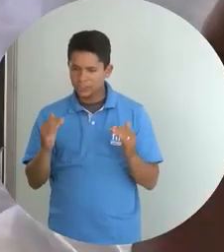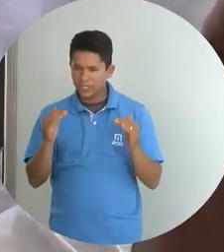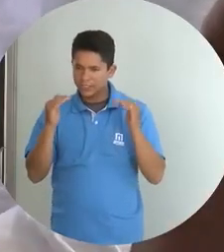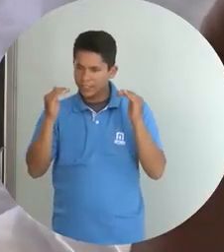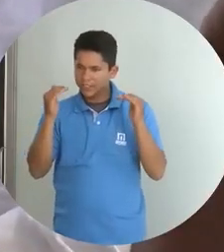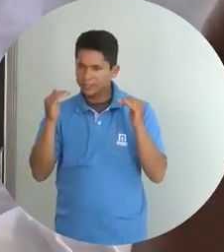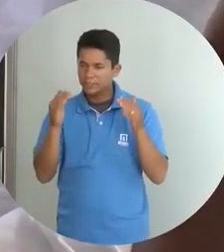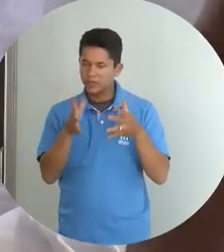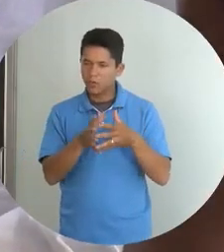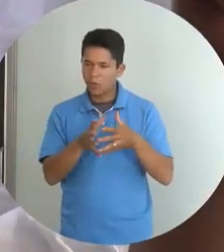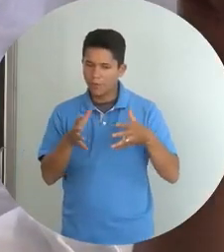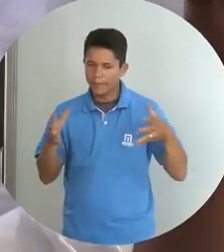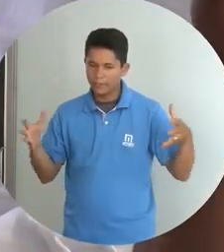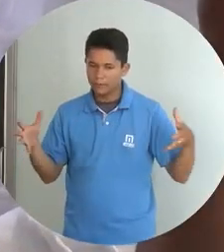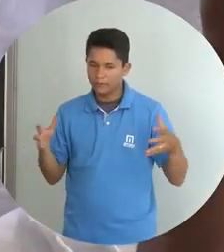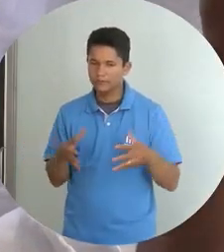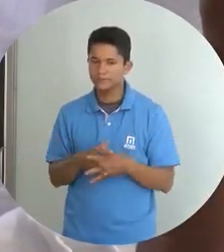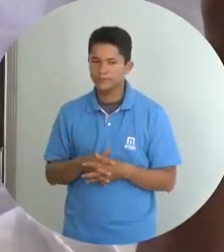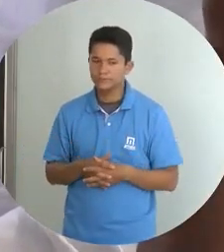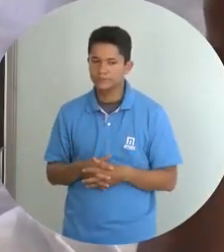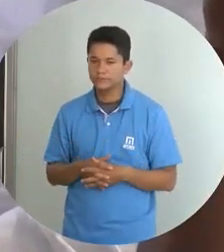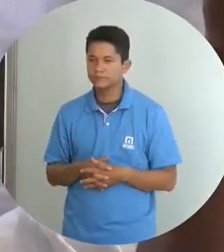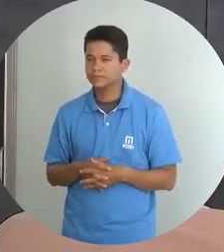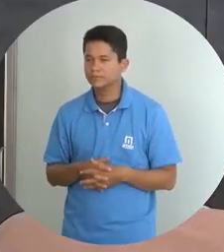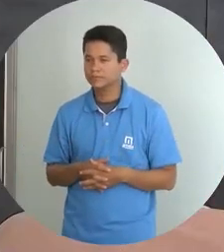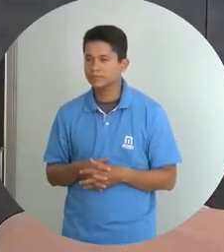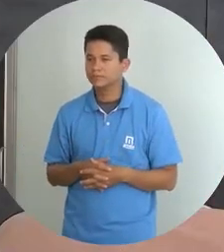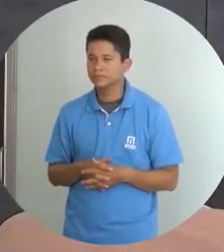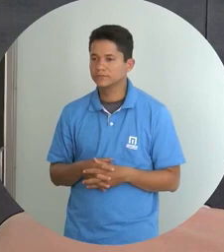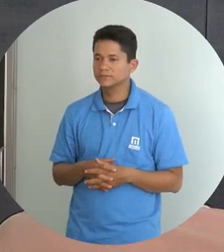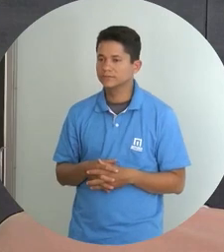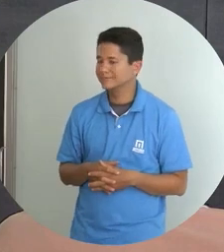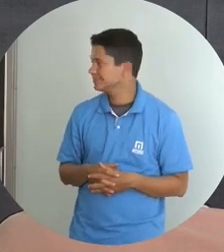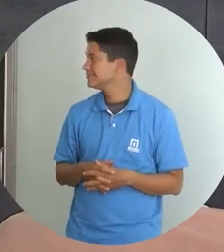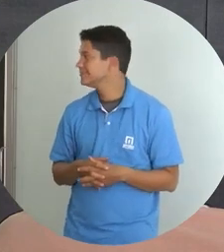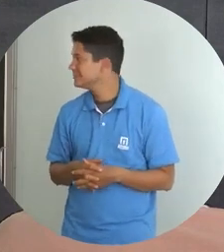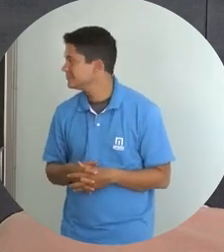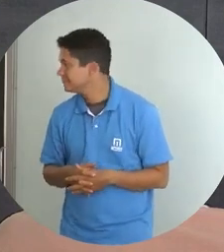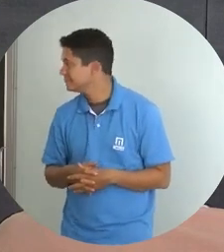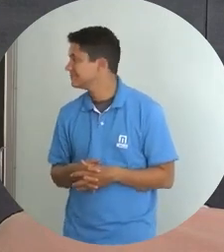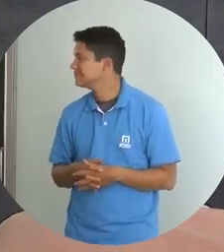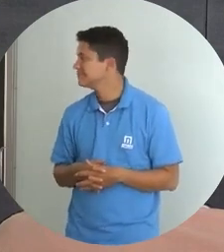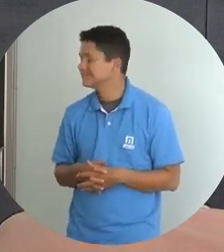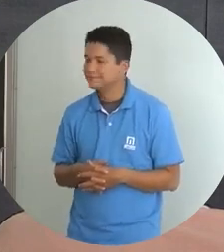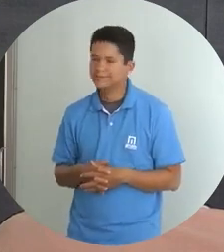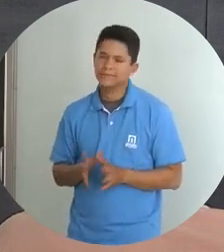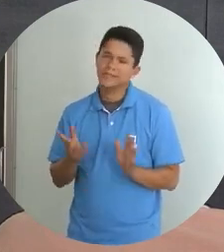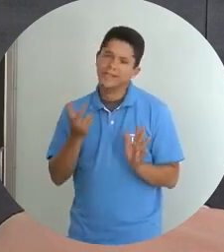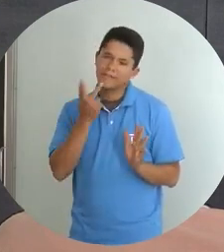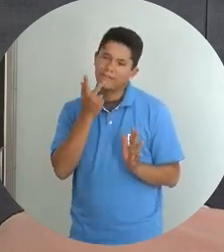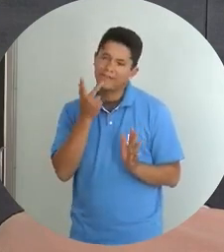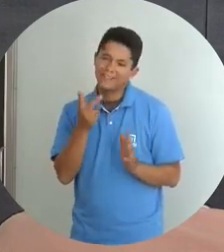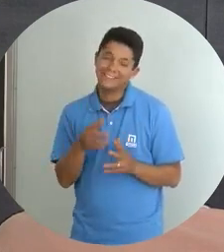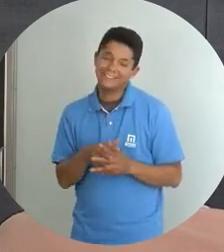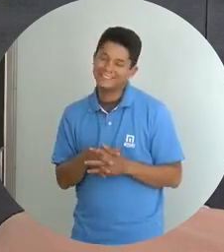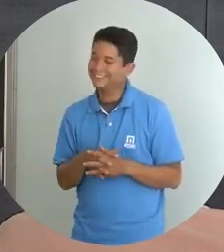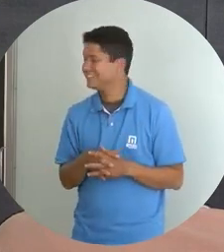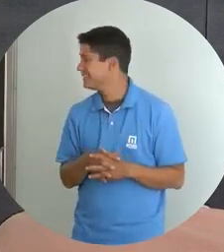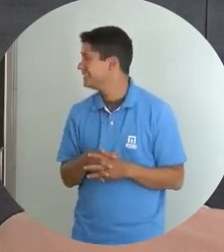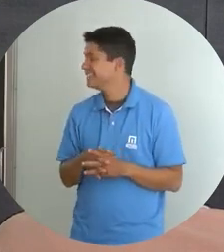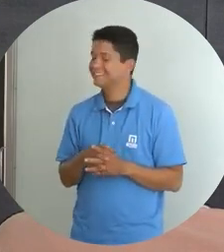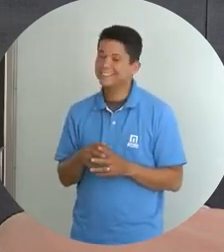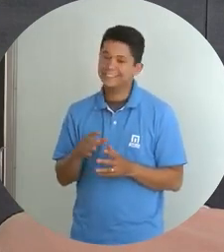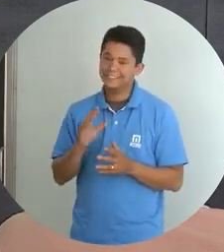de diâmetro mesmo. Ah, sim. O bulbo, ele, vamos falar, em situações de